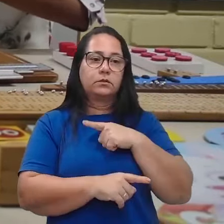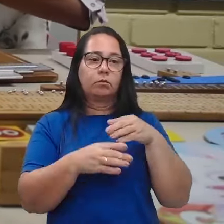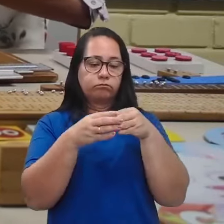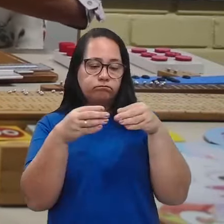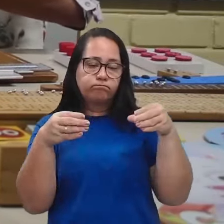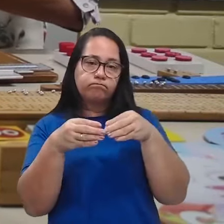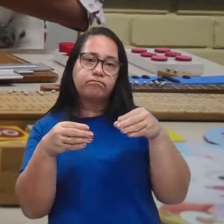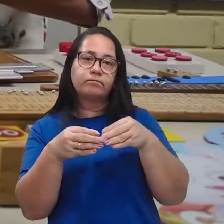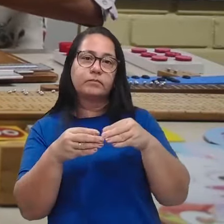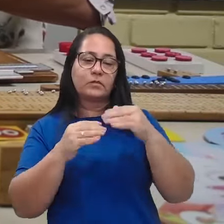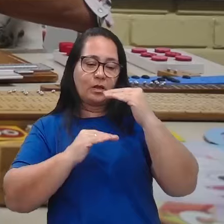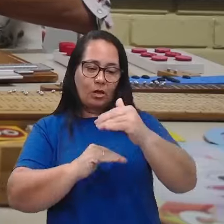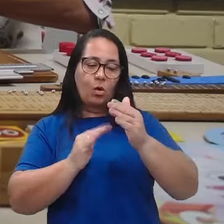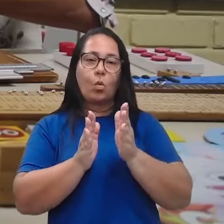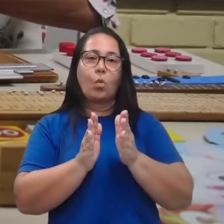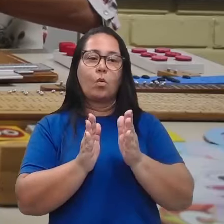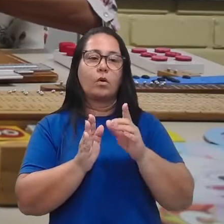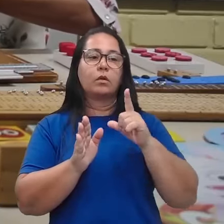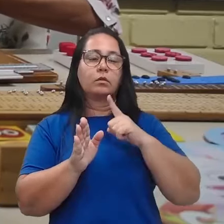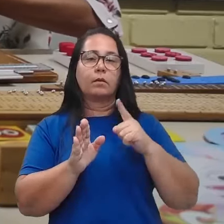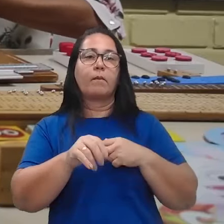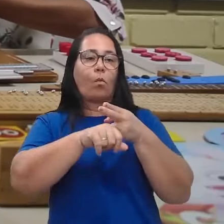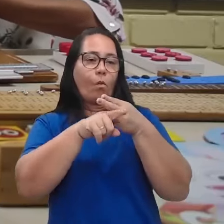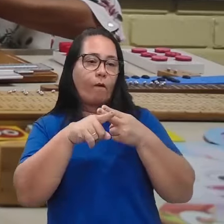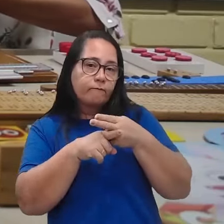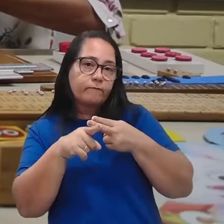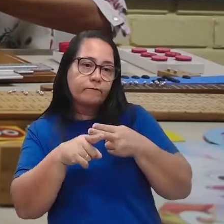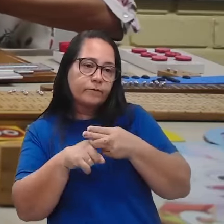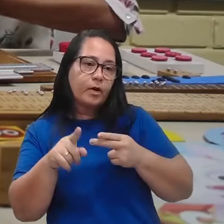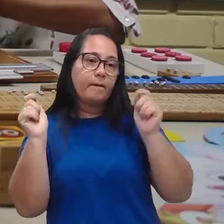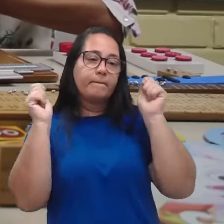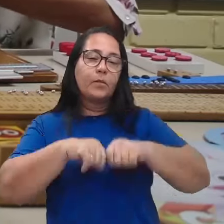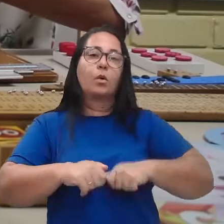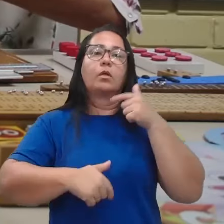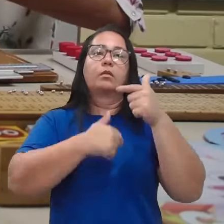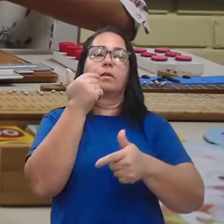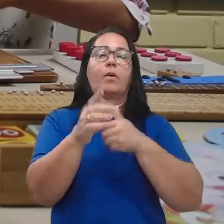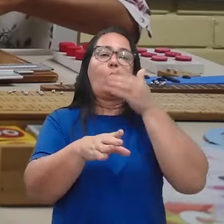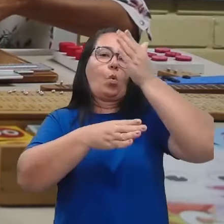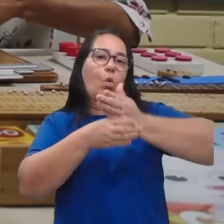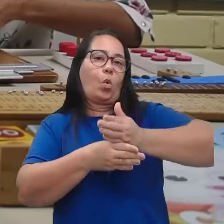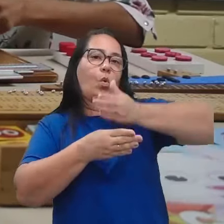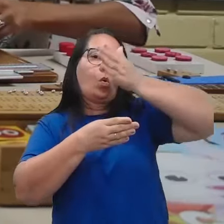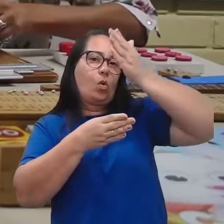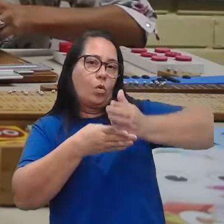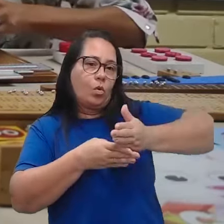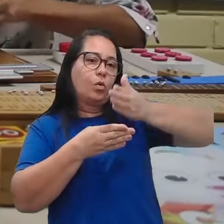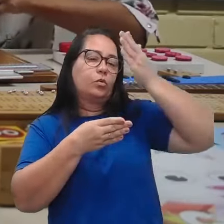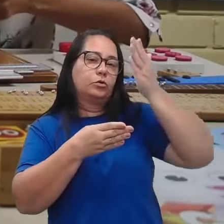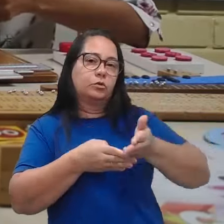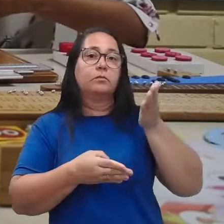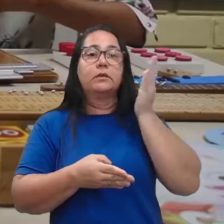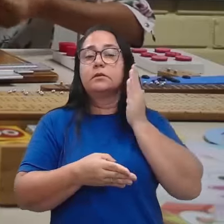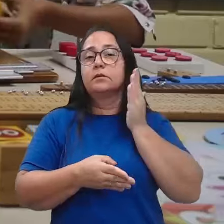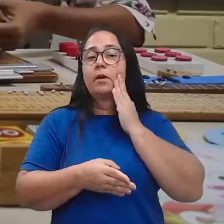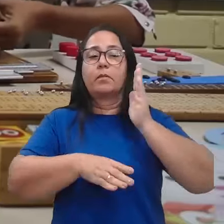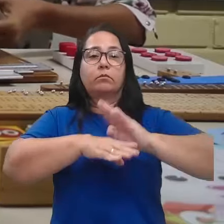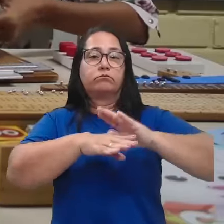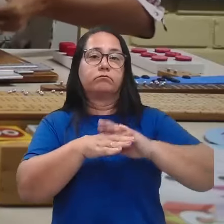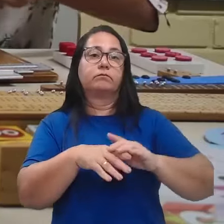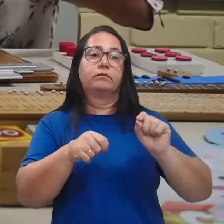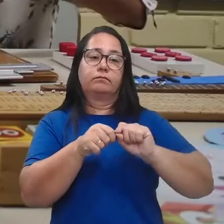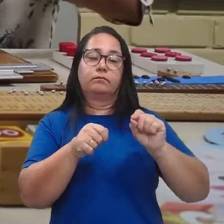quadrada. E aqui uma faca de madeira, onde nós vamos trabalhar cortes para ele poder fazer a sua alimentação, preparar